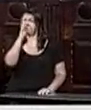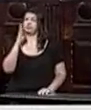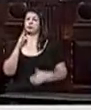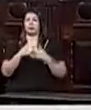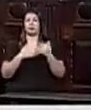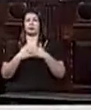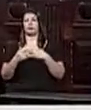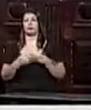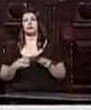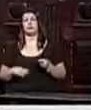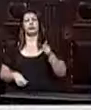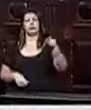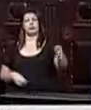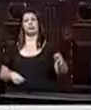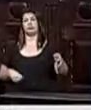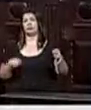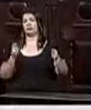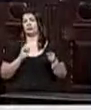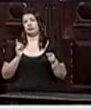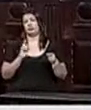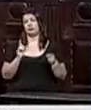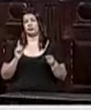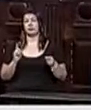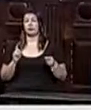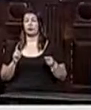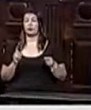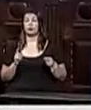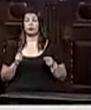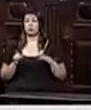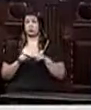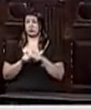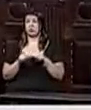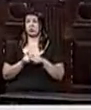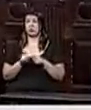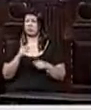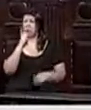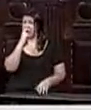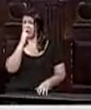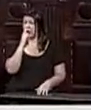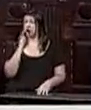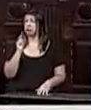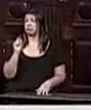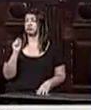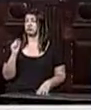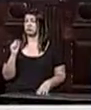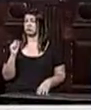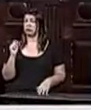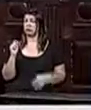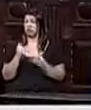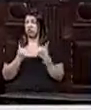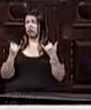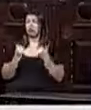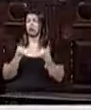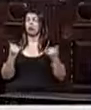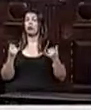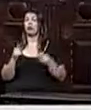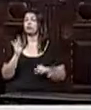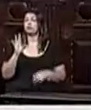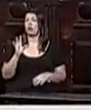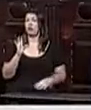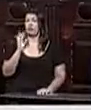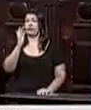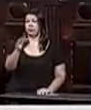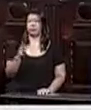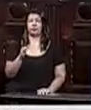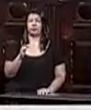imóveis para futuros cabos eleitorais, que a impressão que se tem é exatamente esta, que a